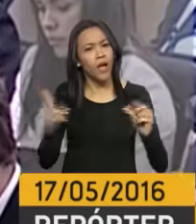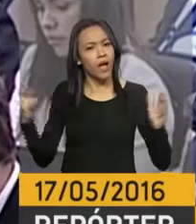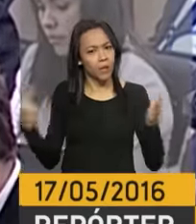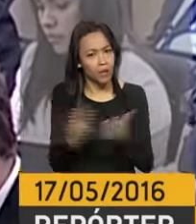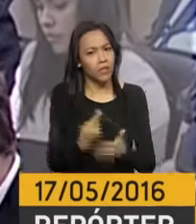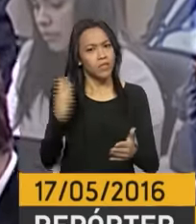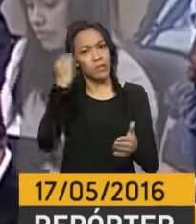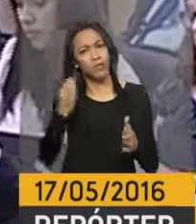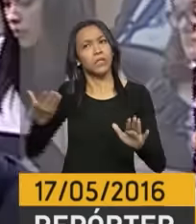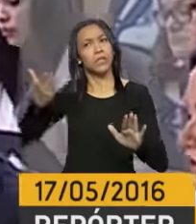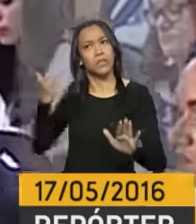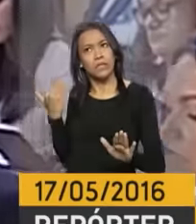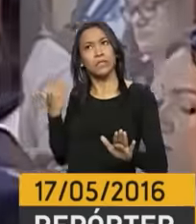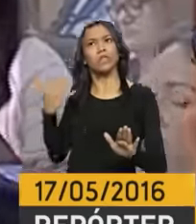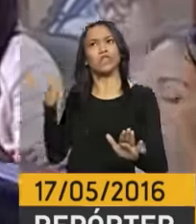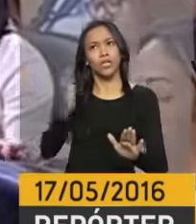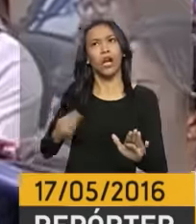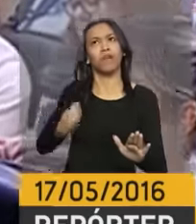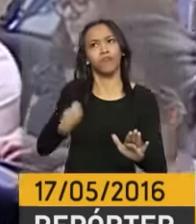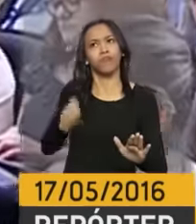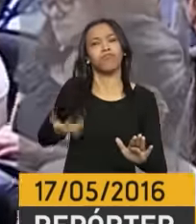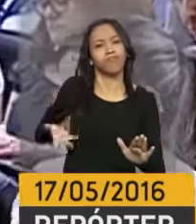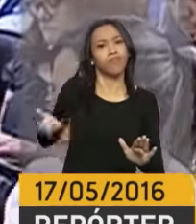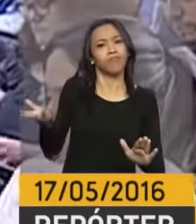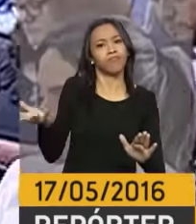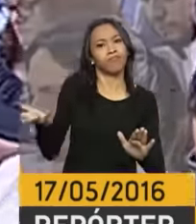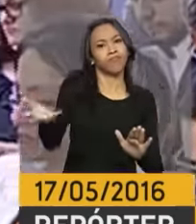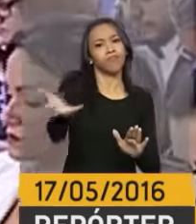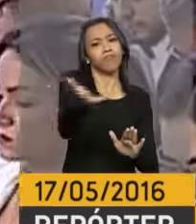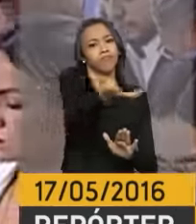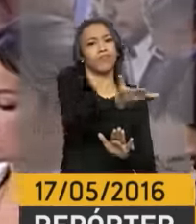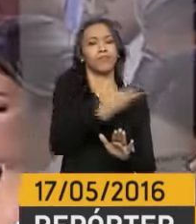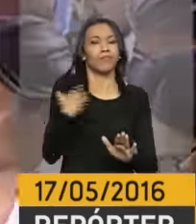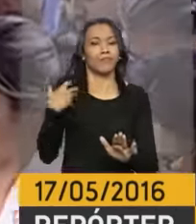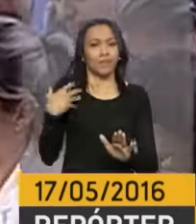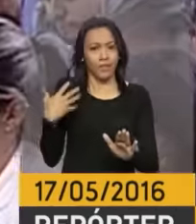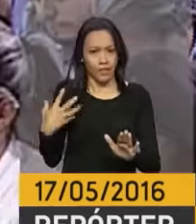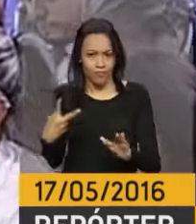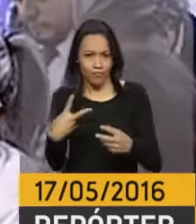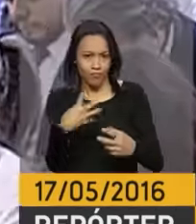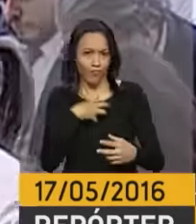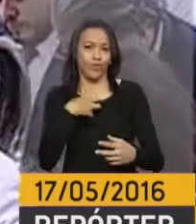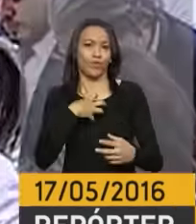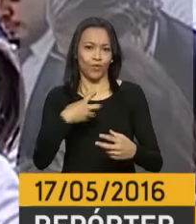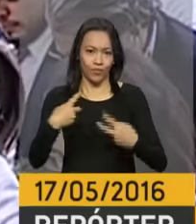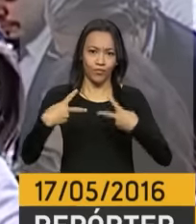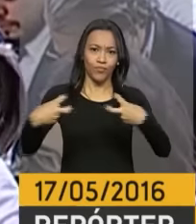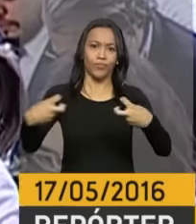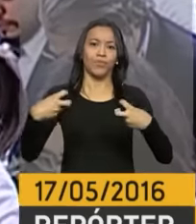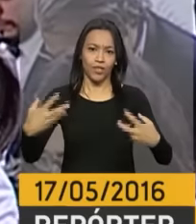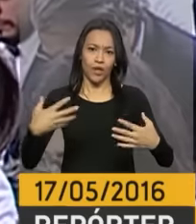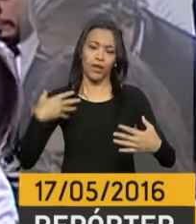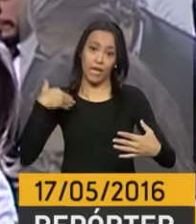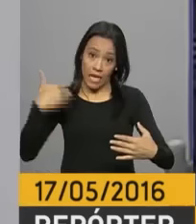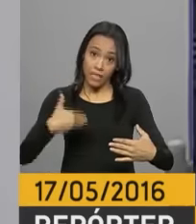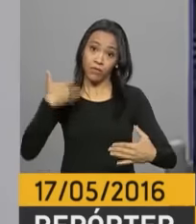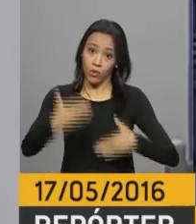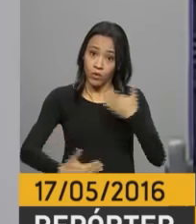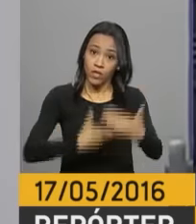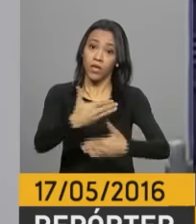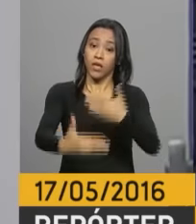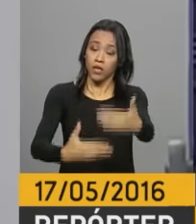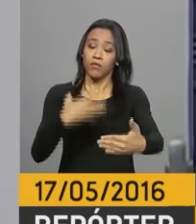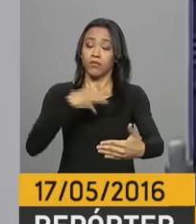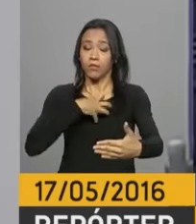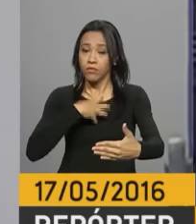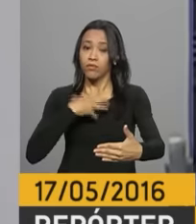vivi isso, nós já vivemos, todos nós brasileiros, várias vezes, no governo eu próprio já vivi esse processo uma